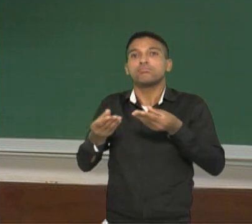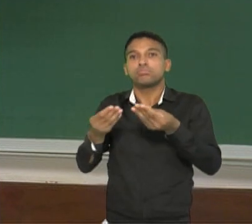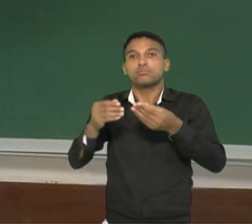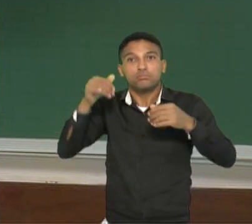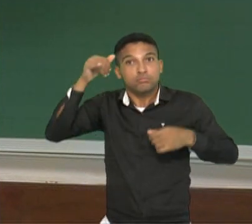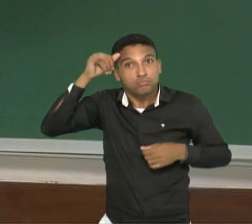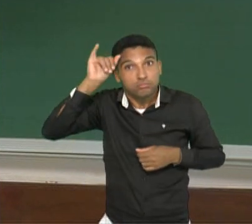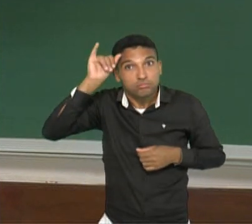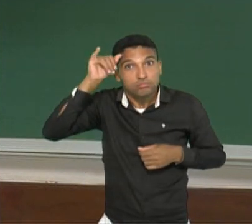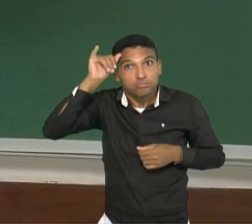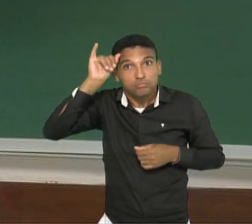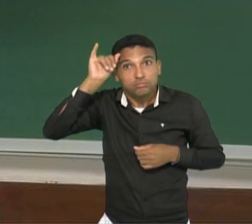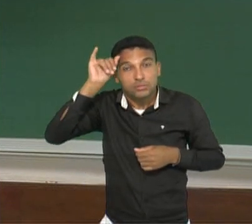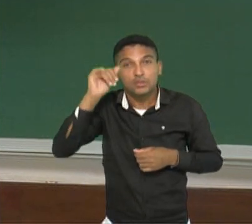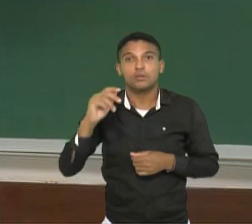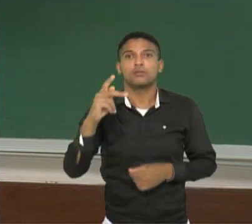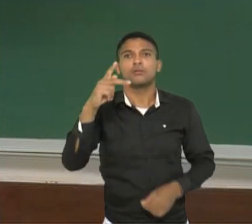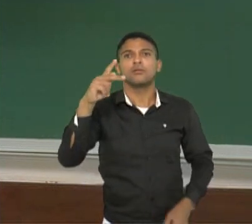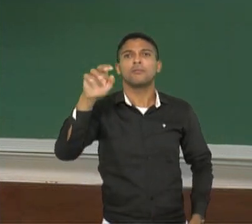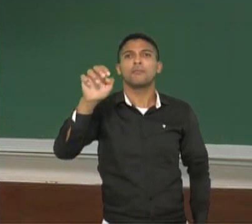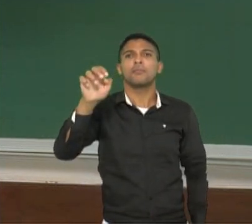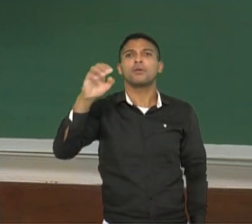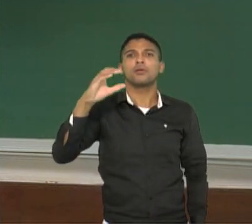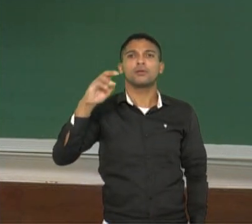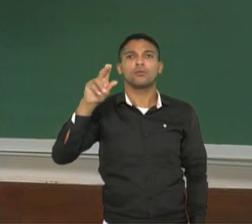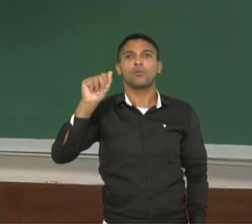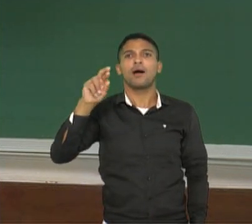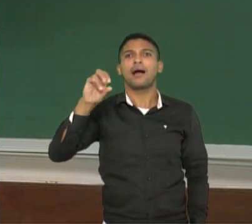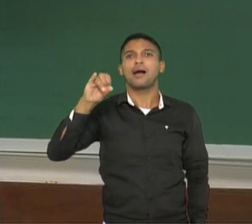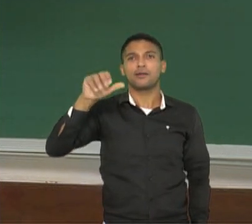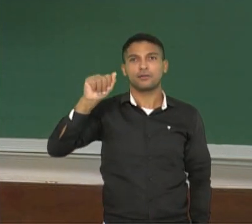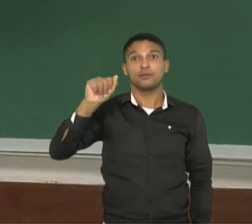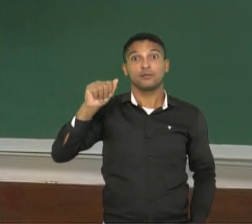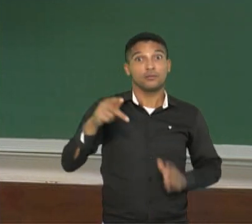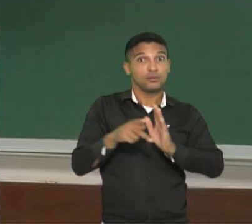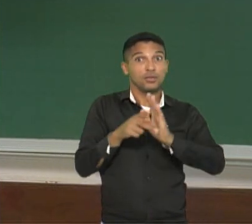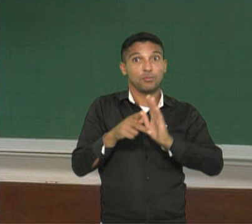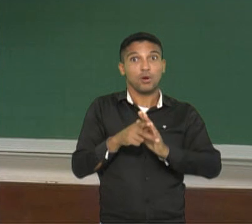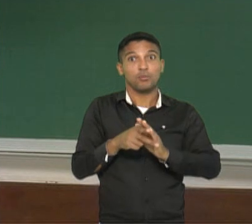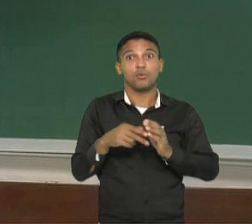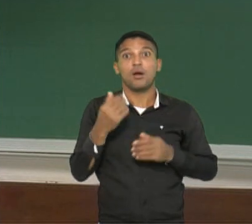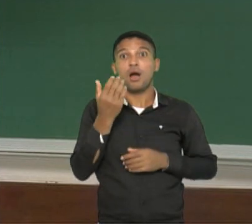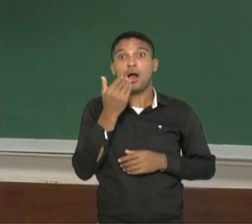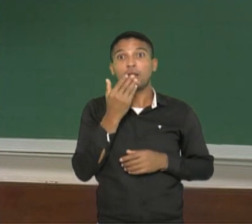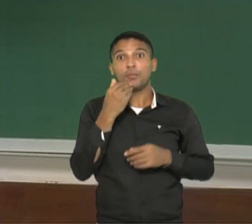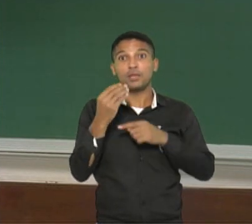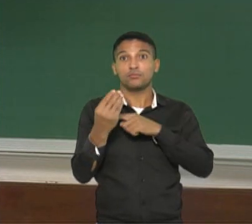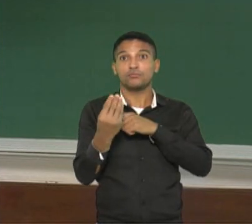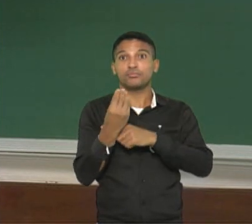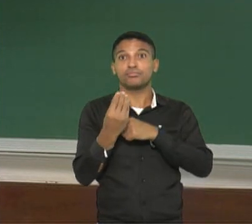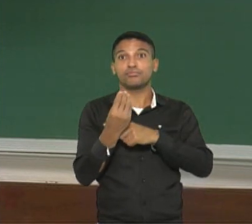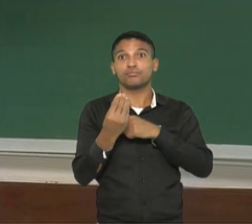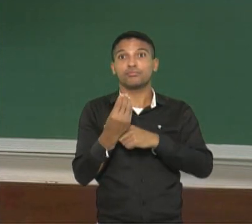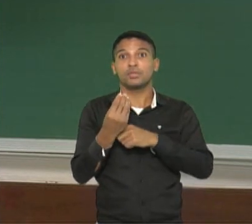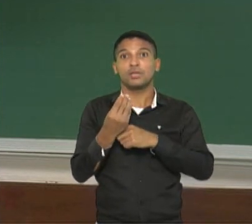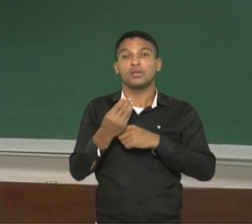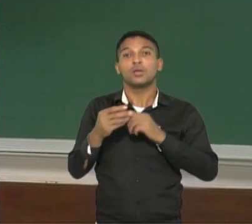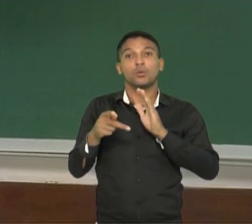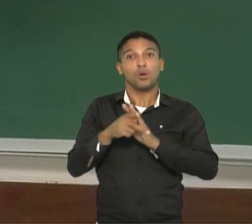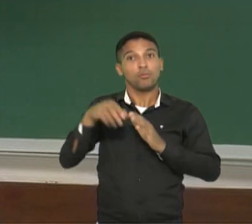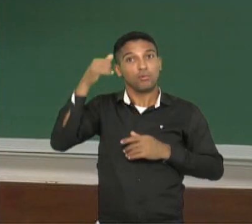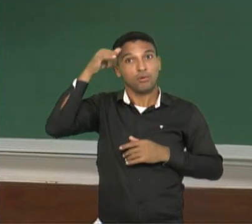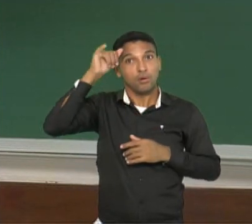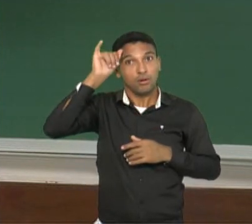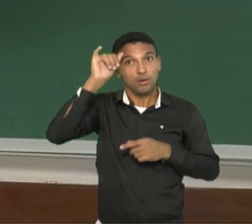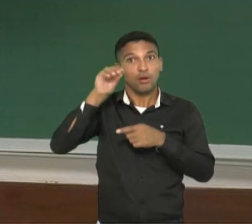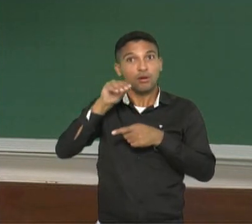pequeno porte, elas servem como alimento natural para o gado. Então não há necessidade do plantio do pasto. A própria